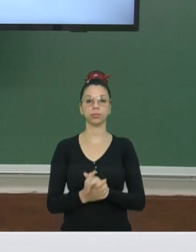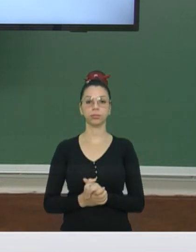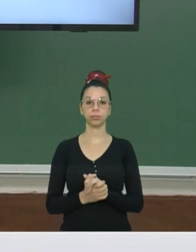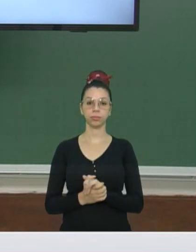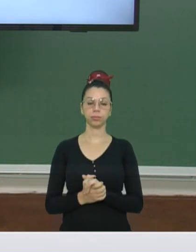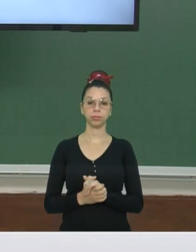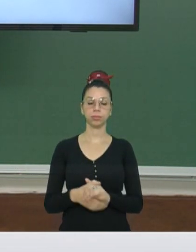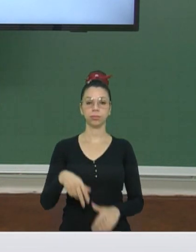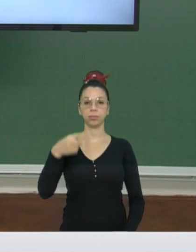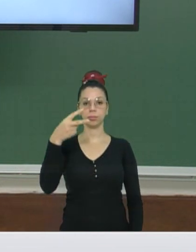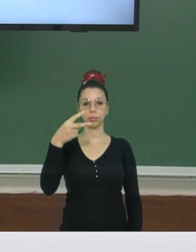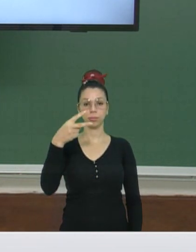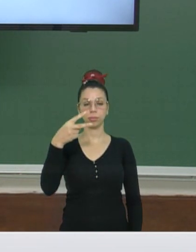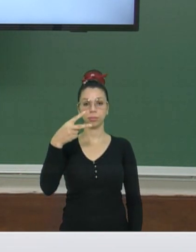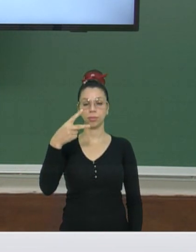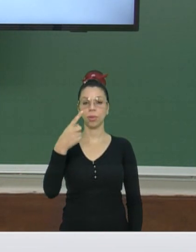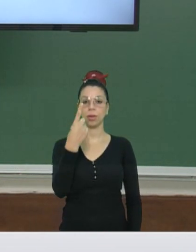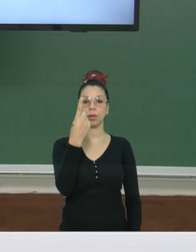A2,